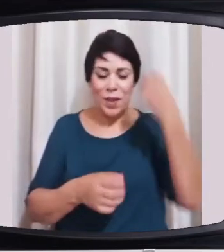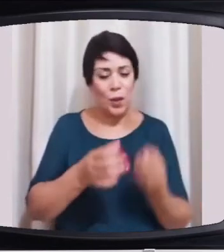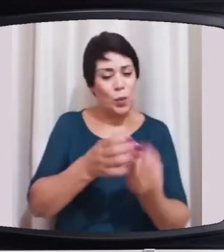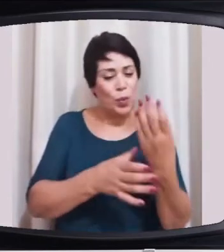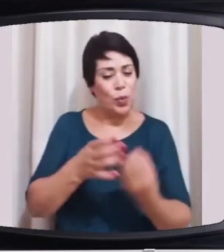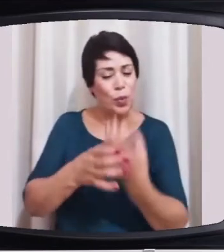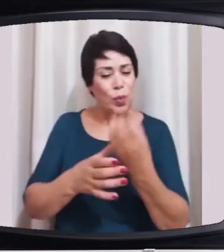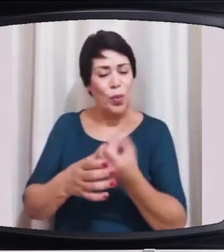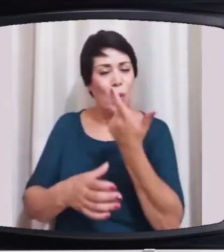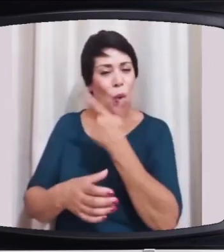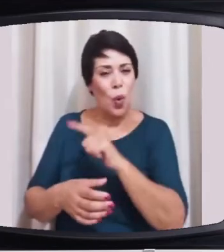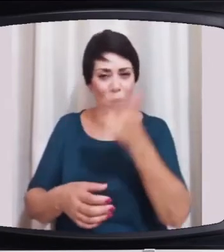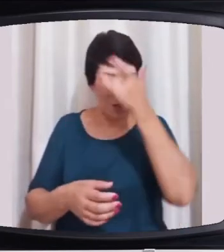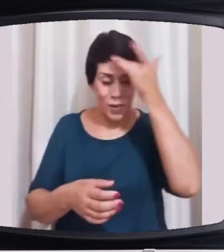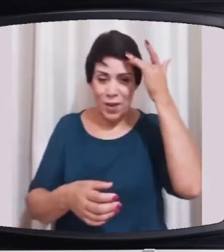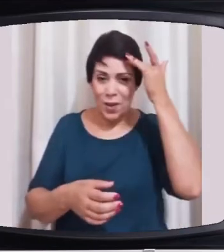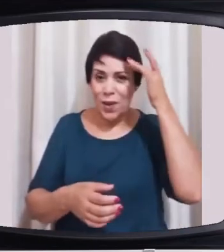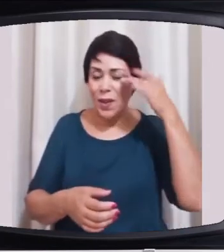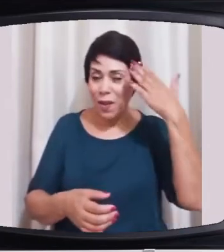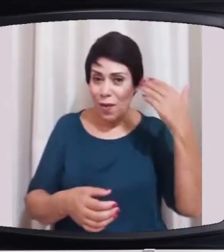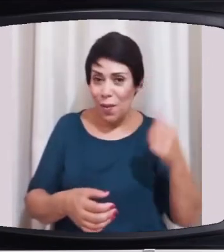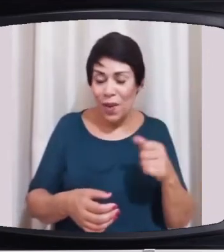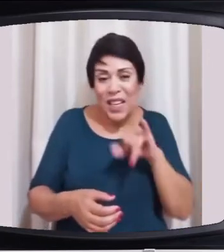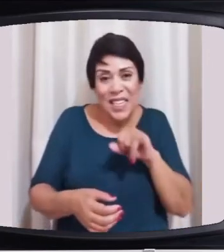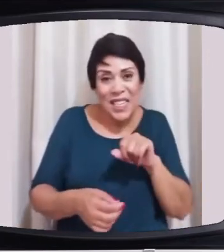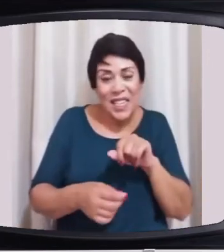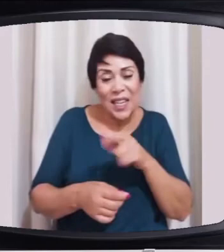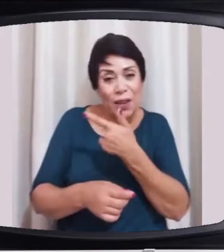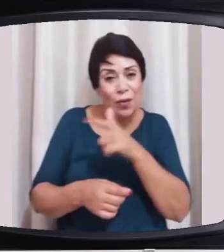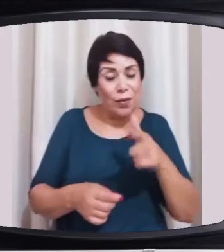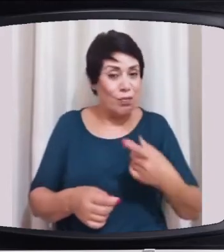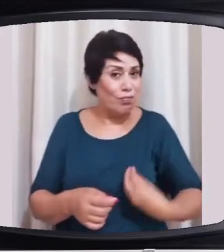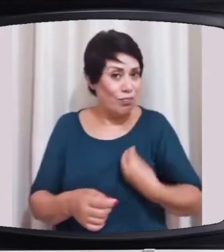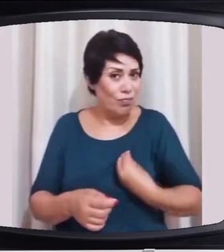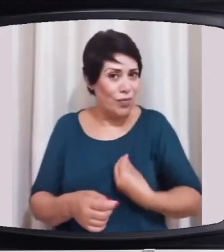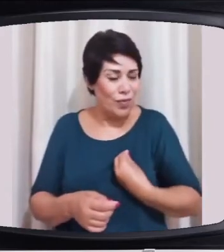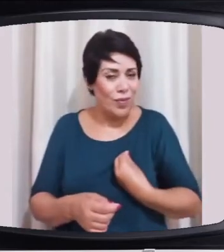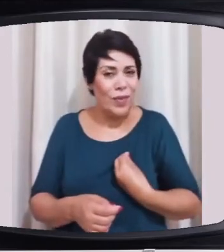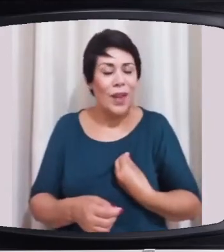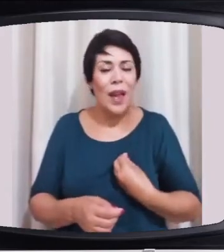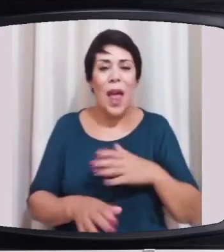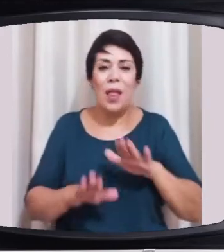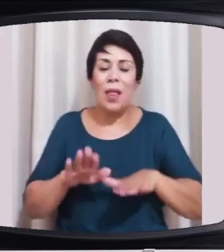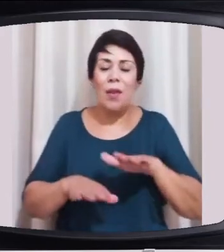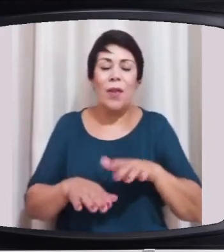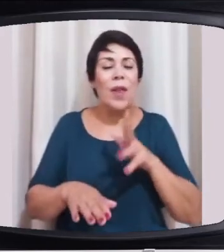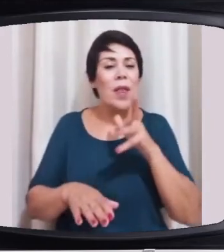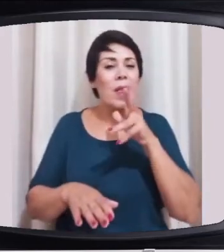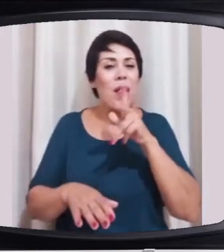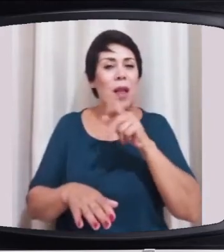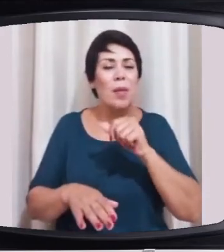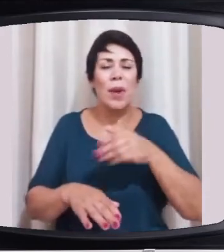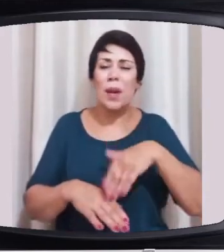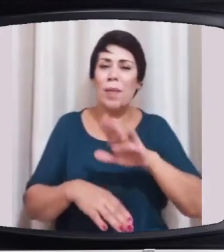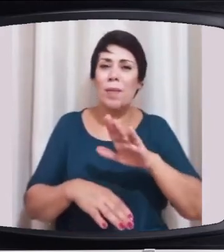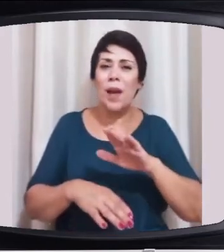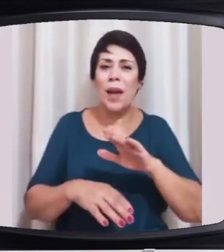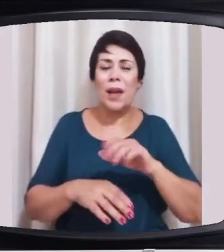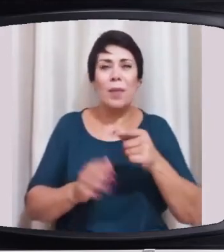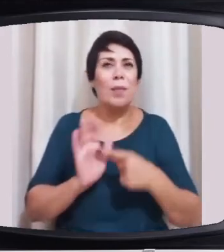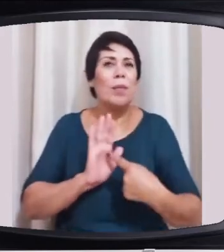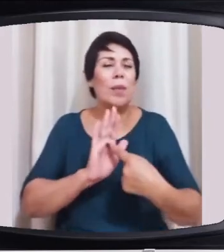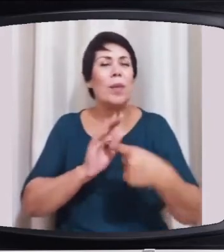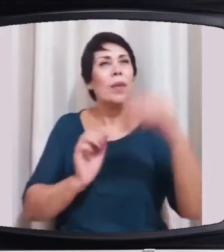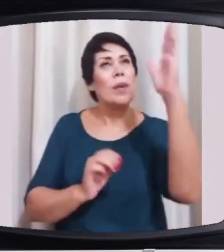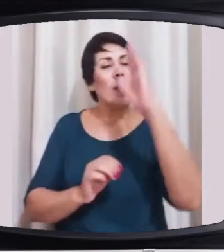de vários ídolos, não fosse vocês, talvez a gente teria demorado um pouco mais a entrar na nacionalidade, a